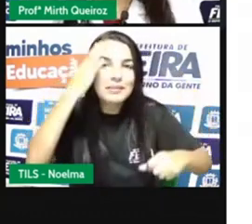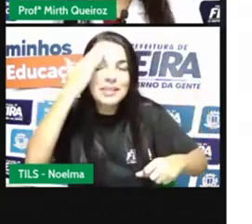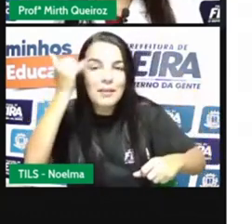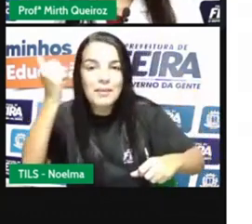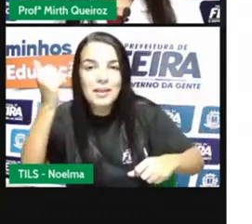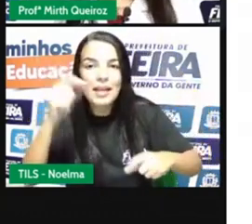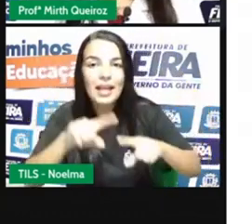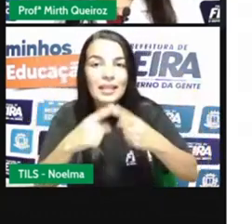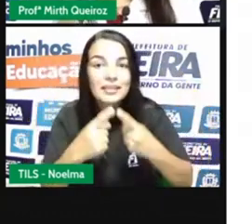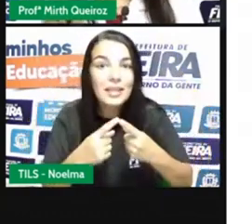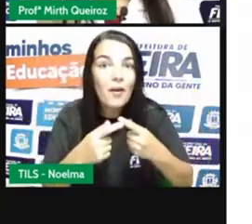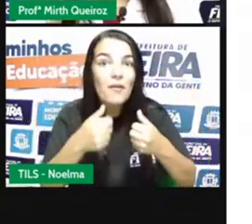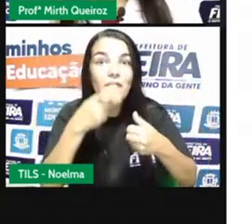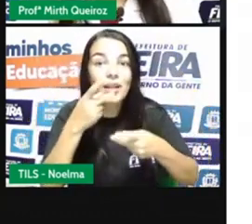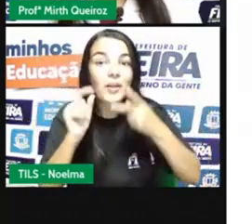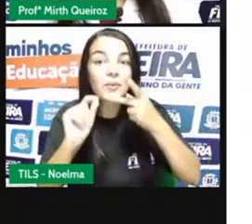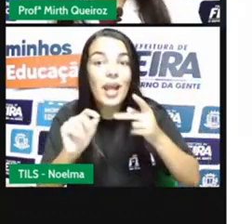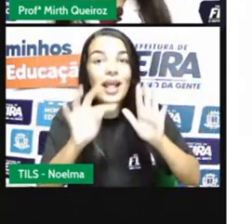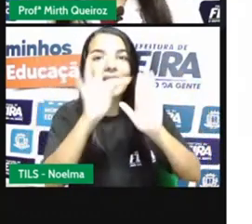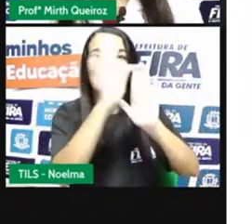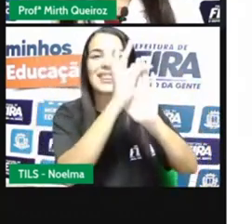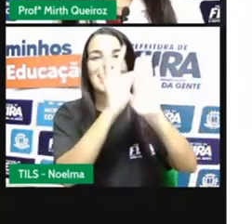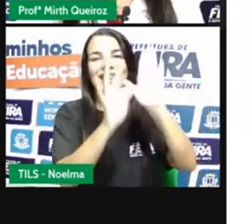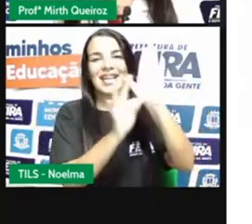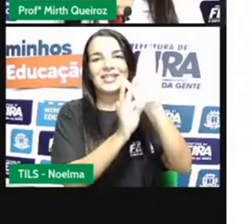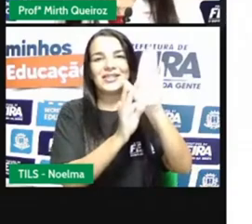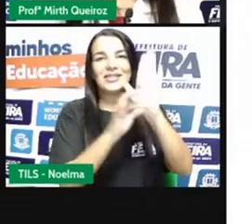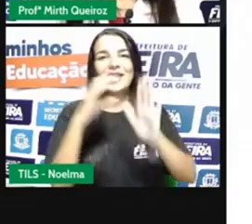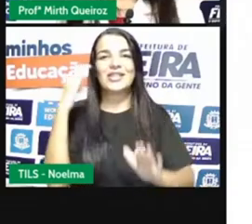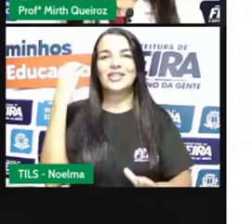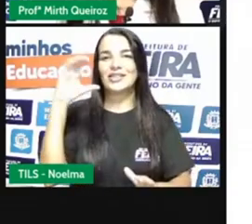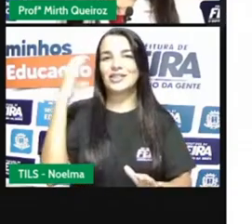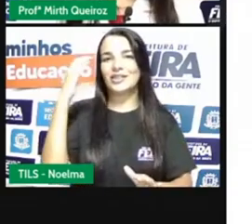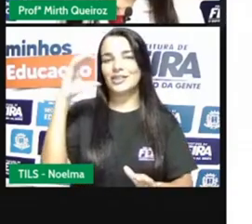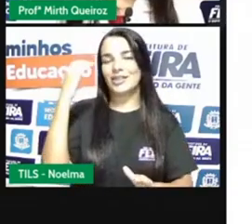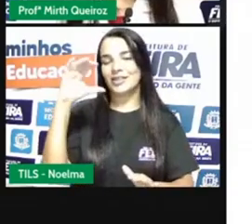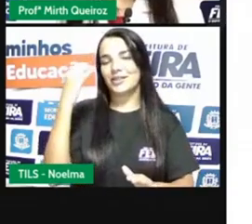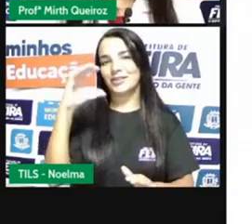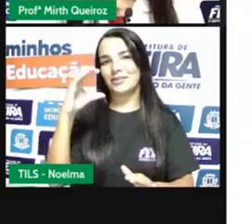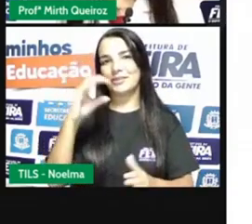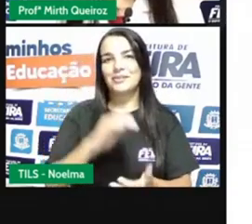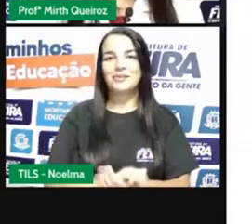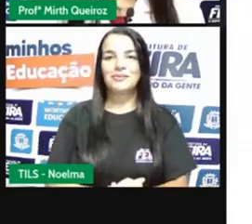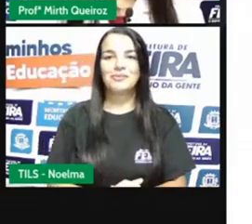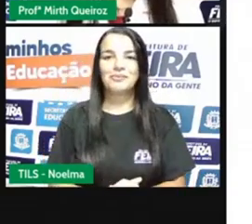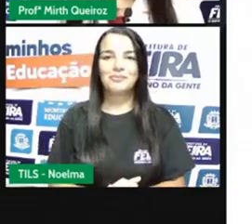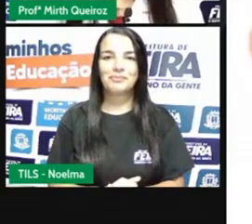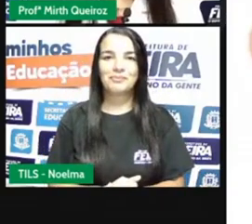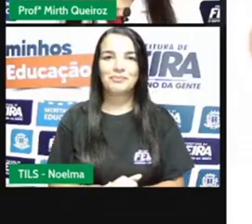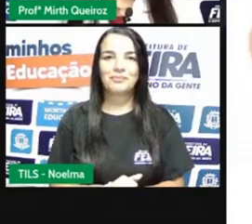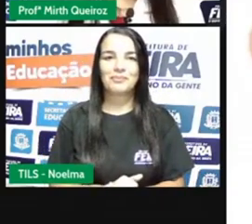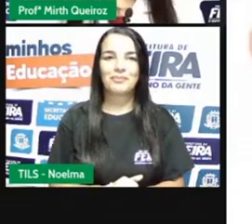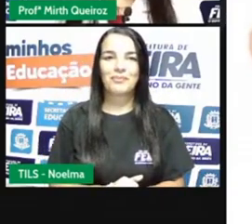pois, falando de os chamados textos de divulgação científica.